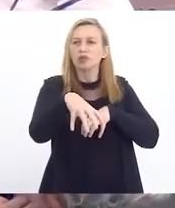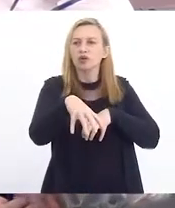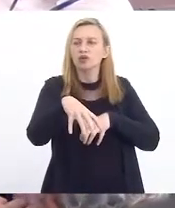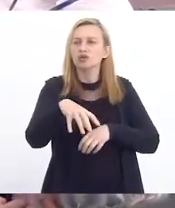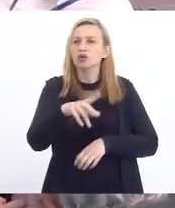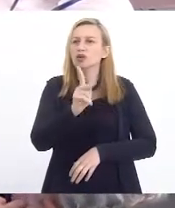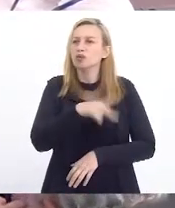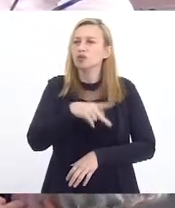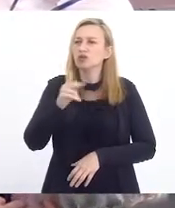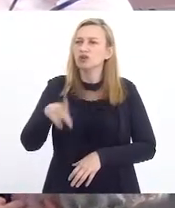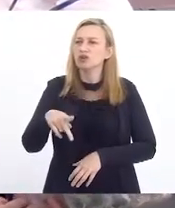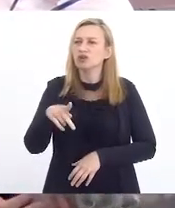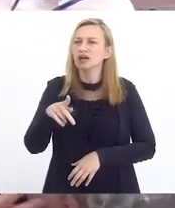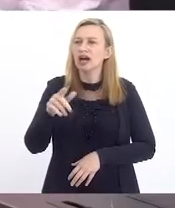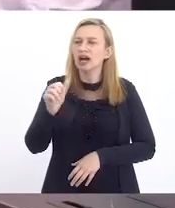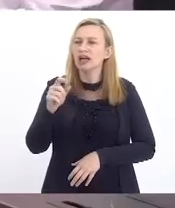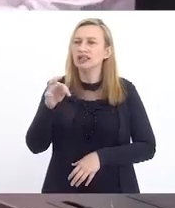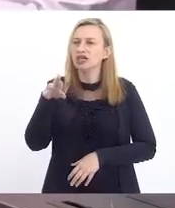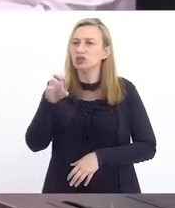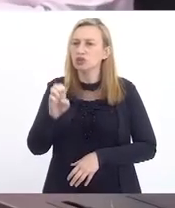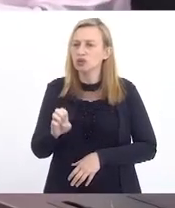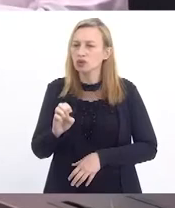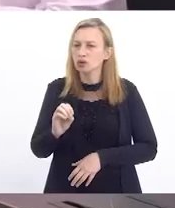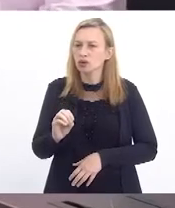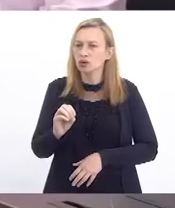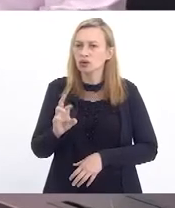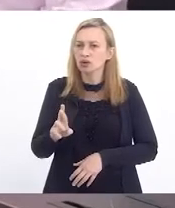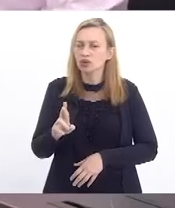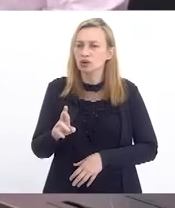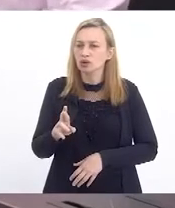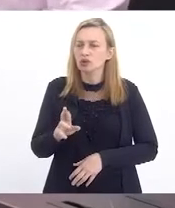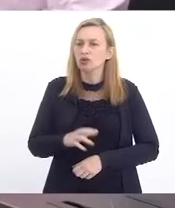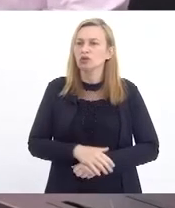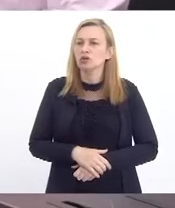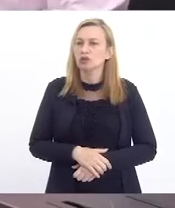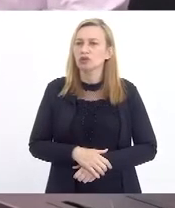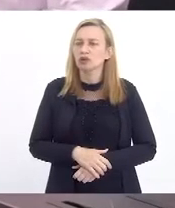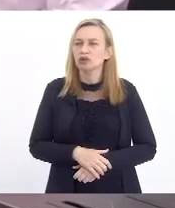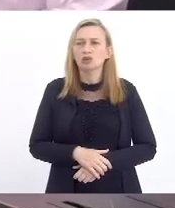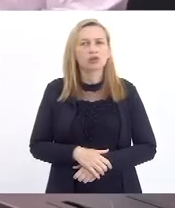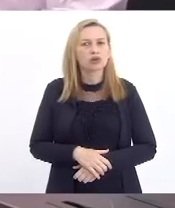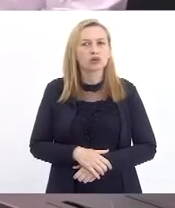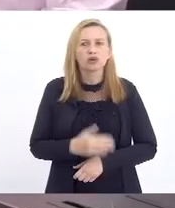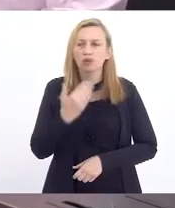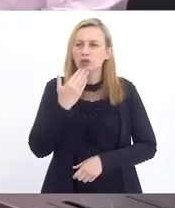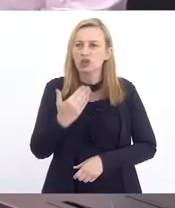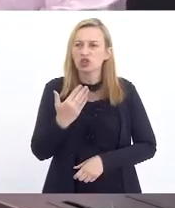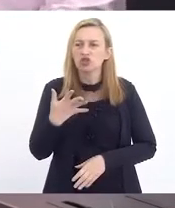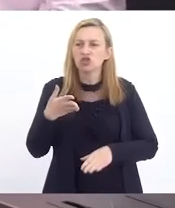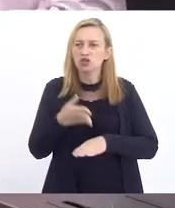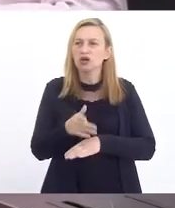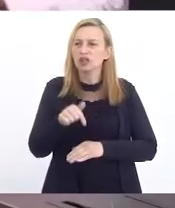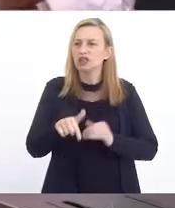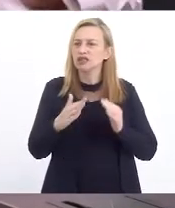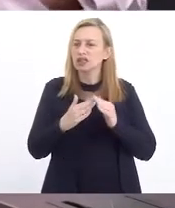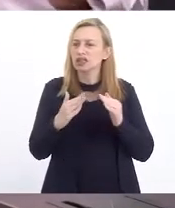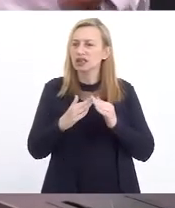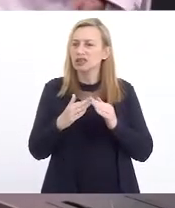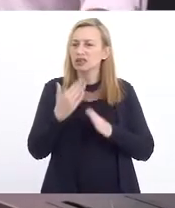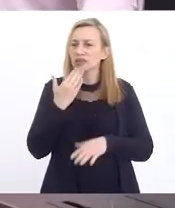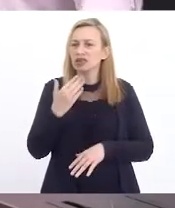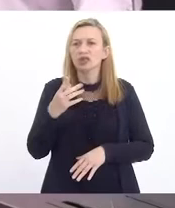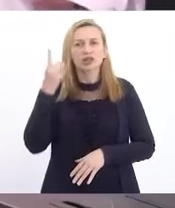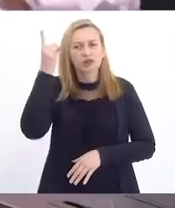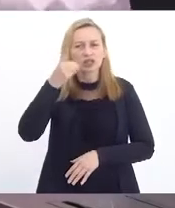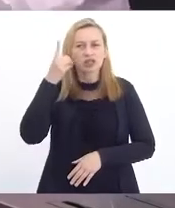o professor Adacto Ottoni, que foi uma solicitação que chegou aqui a essa casa através do pedido da deputada